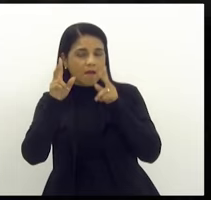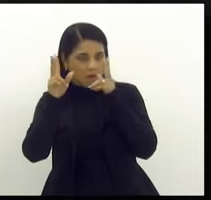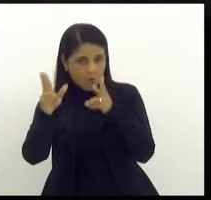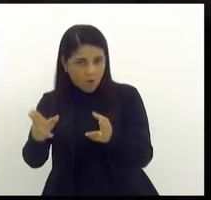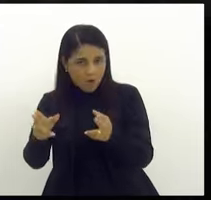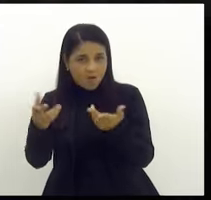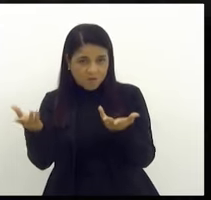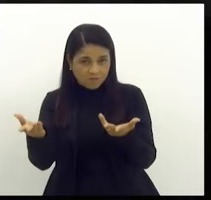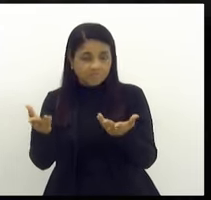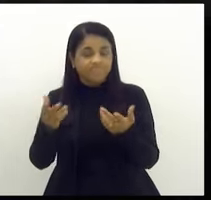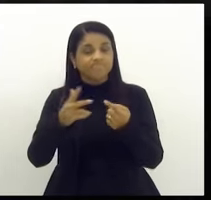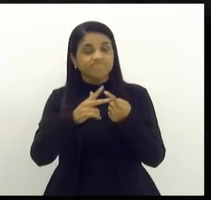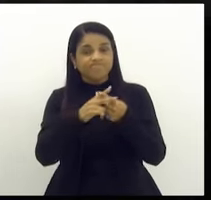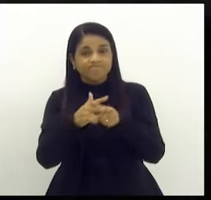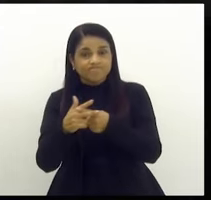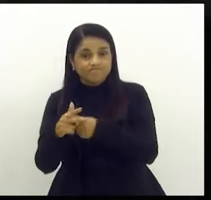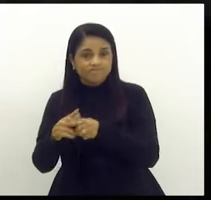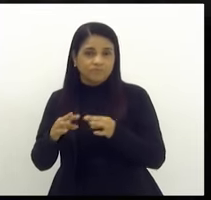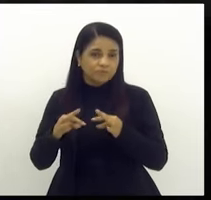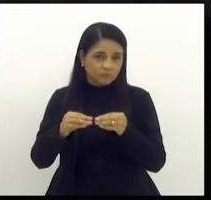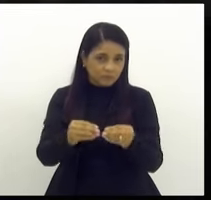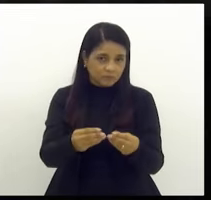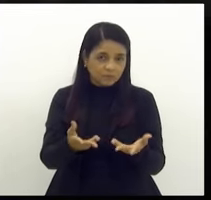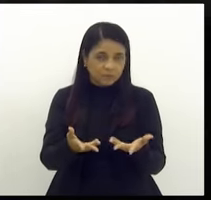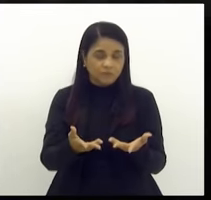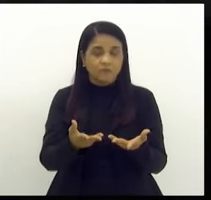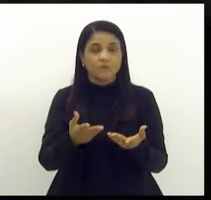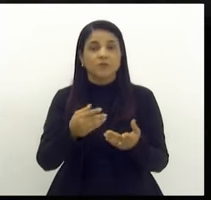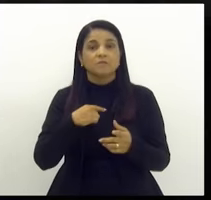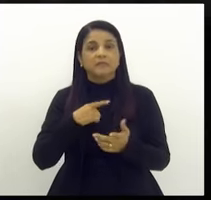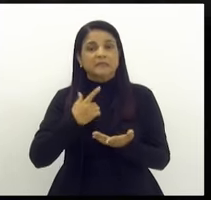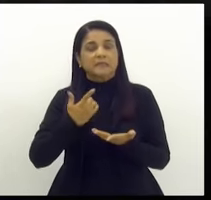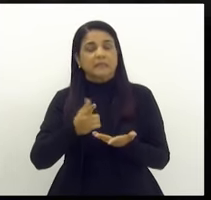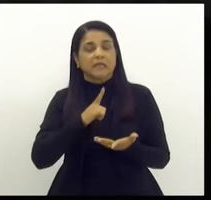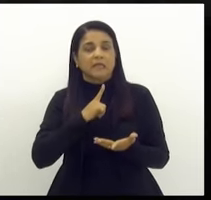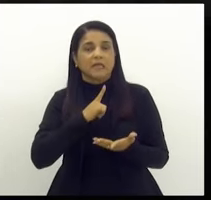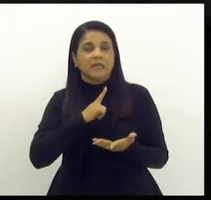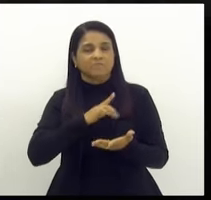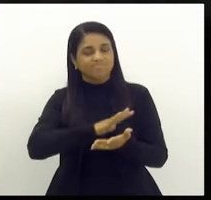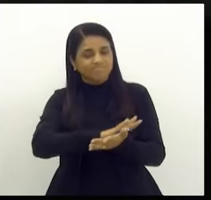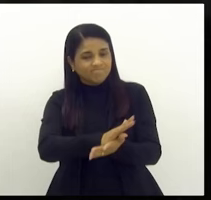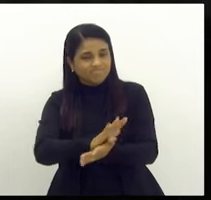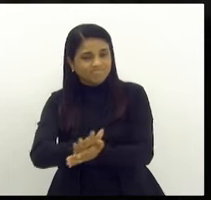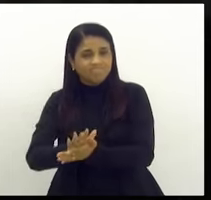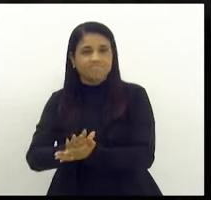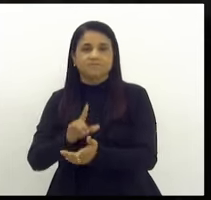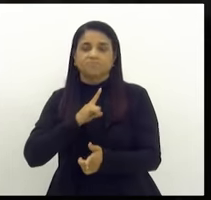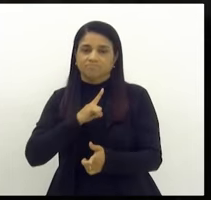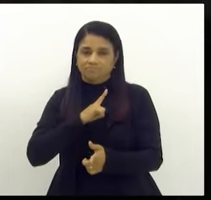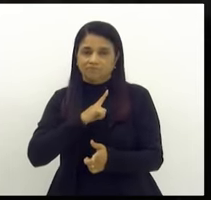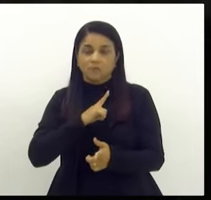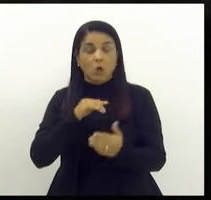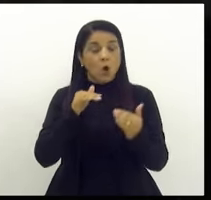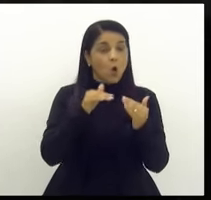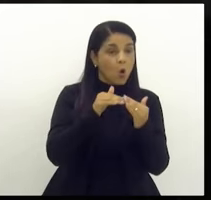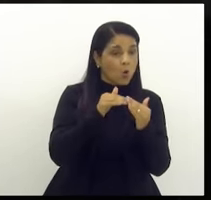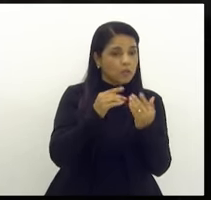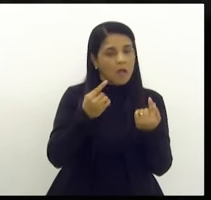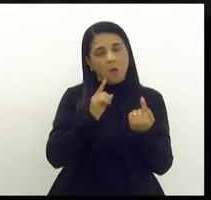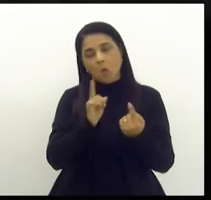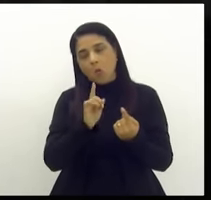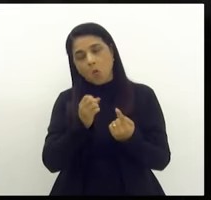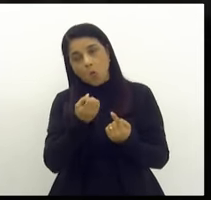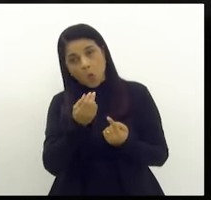então para consertar isso mas tem uma discriminação alentada podemos concordar ou